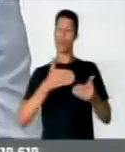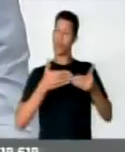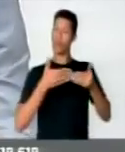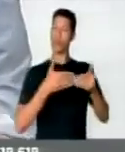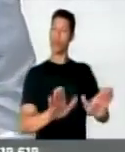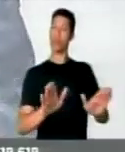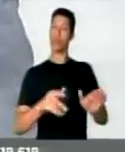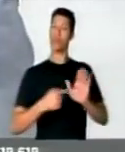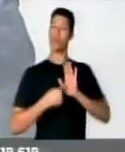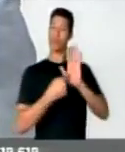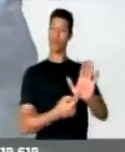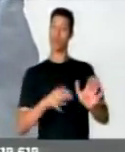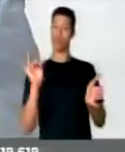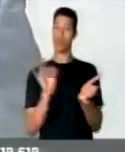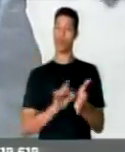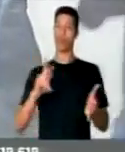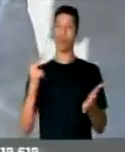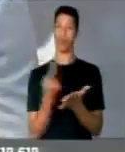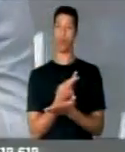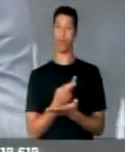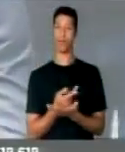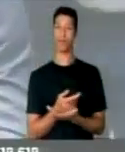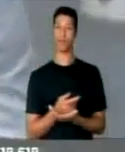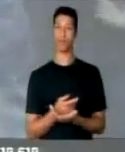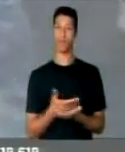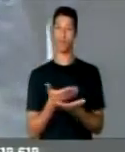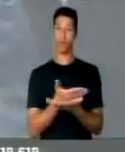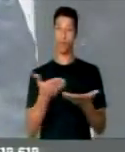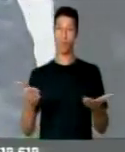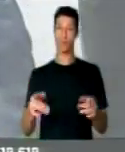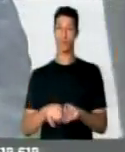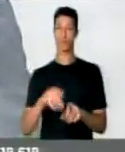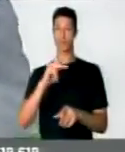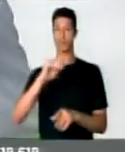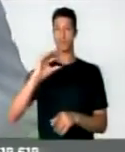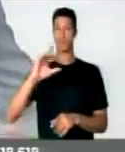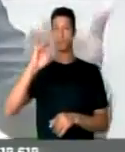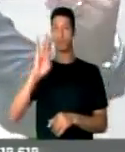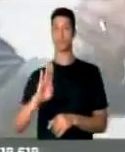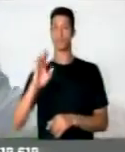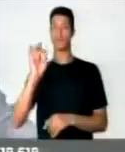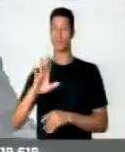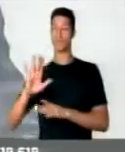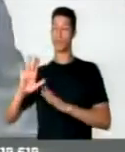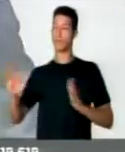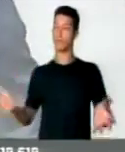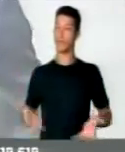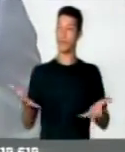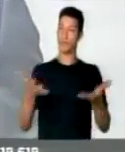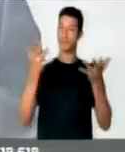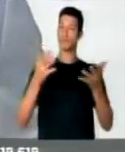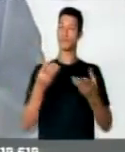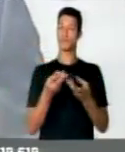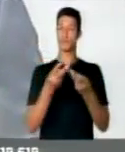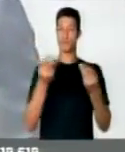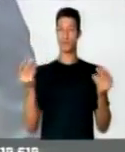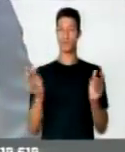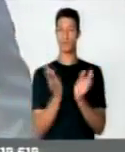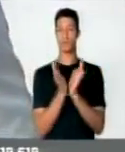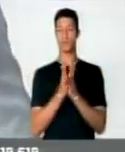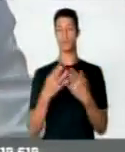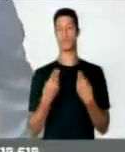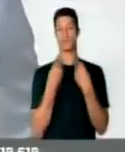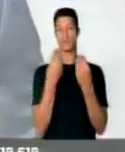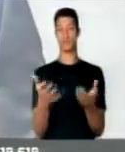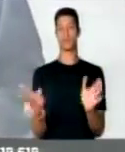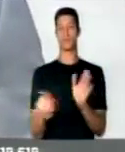a porta e mostra realmente o que está acontecendo. E quanto a Vossa Excelência, o PCdoB só vem a engrandecer a qualidade que a bancada dá